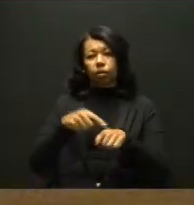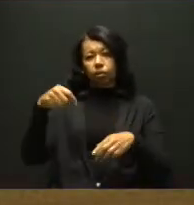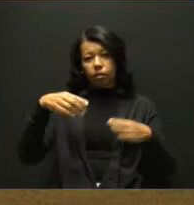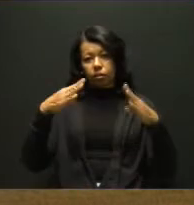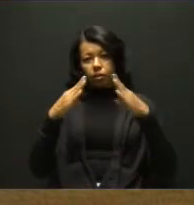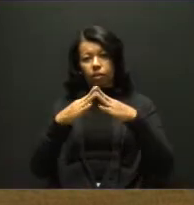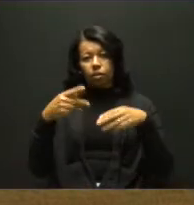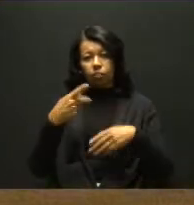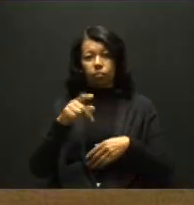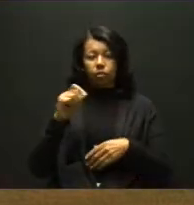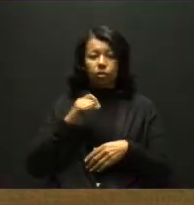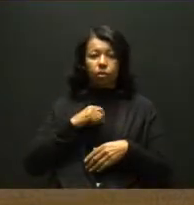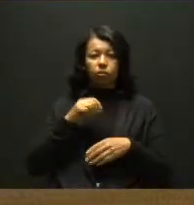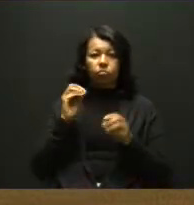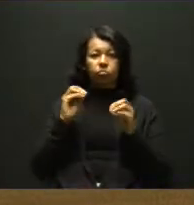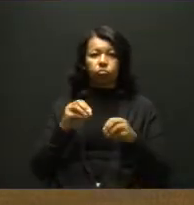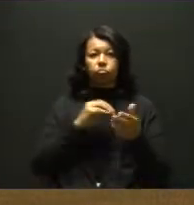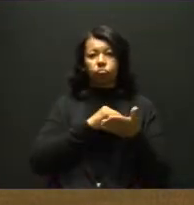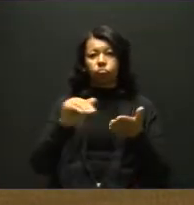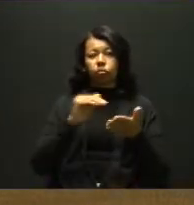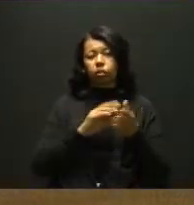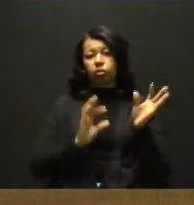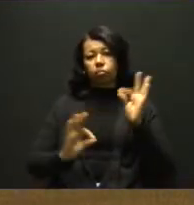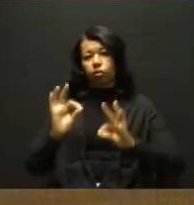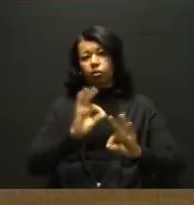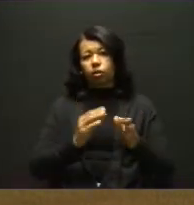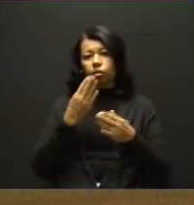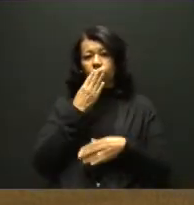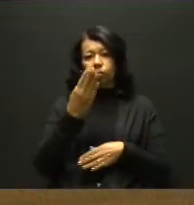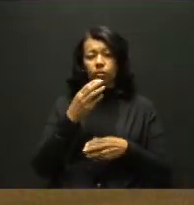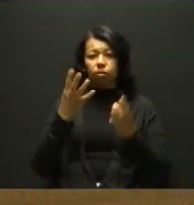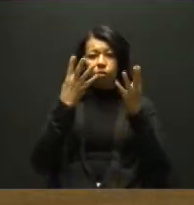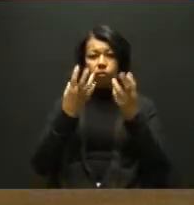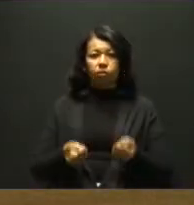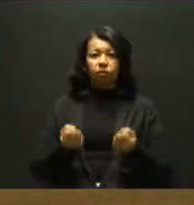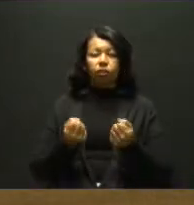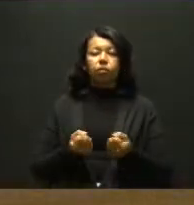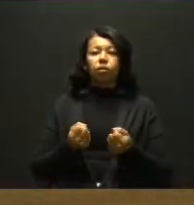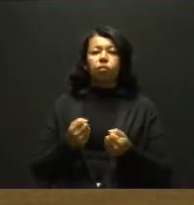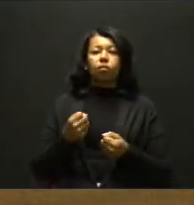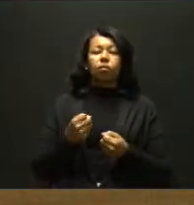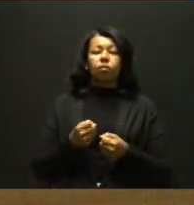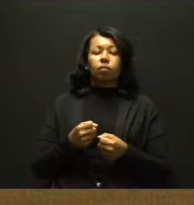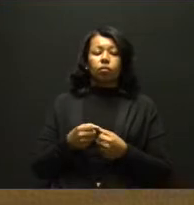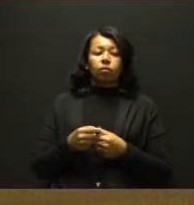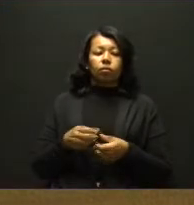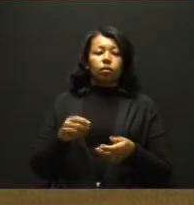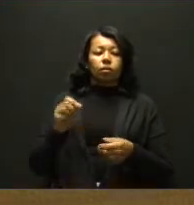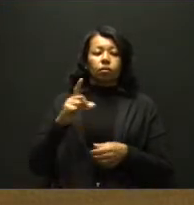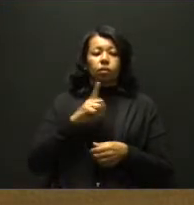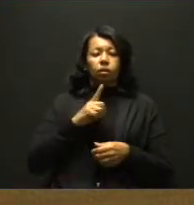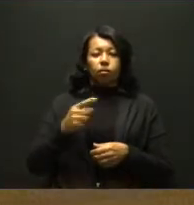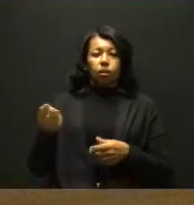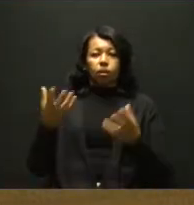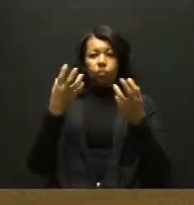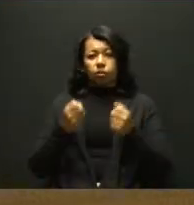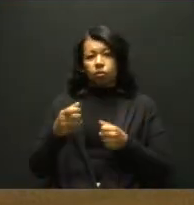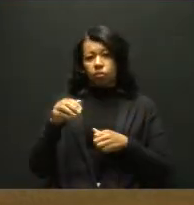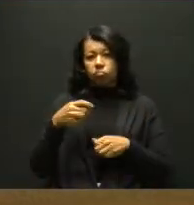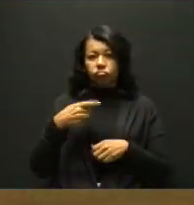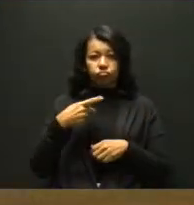o ter viabilizado a falta desse projeto e eu peço a aprovação da casa que sem dúvida é teremos aqui aprovação por